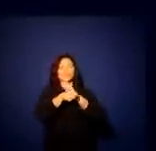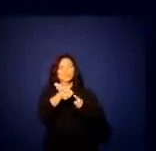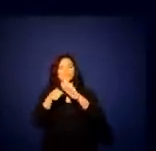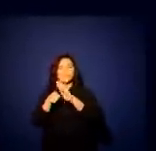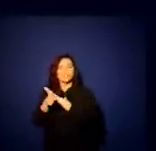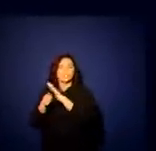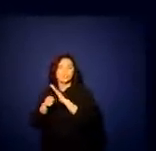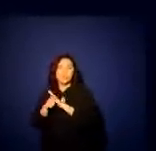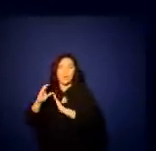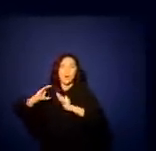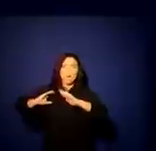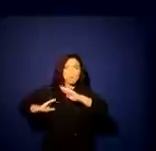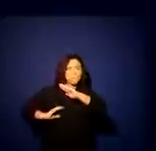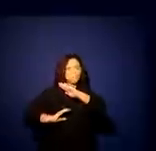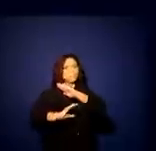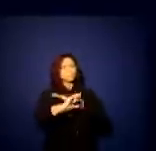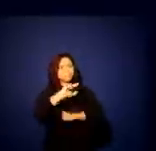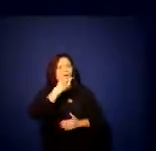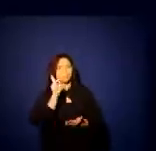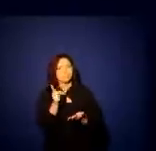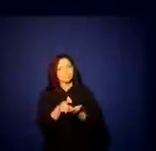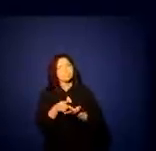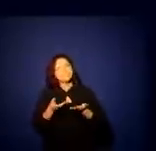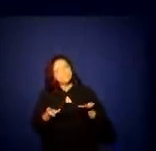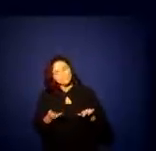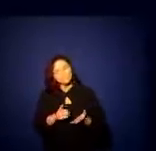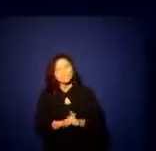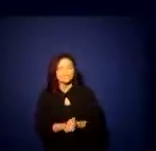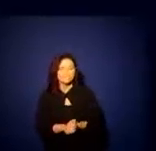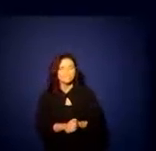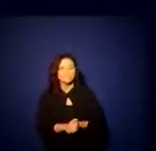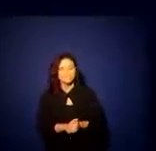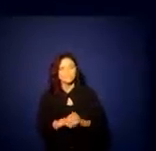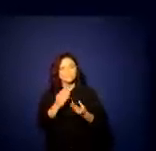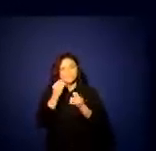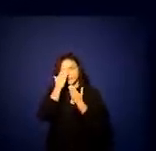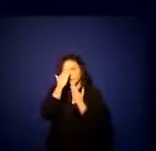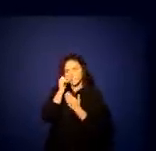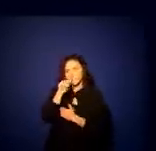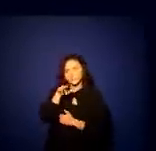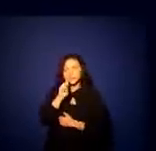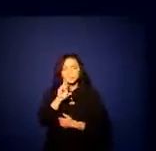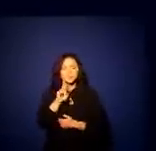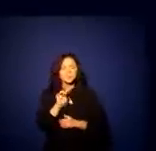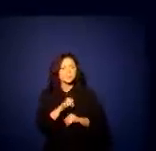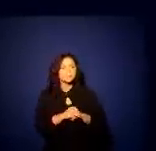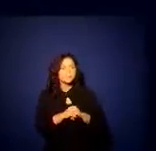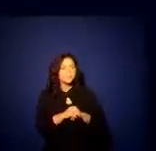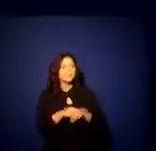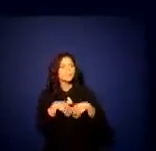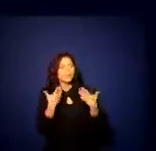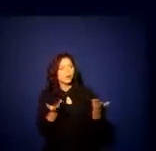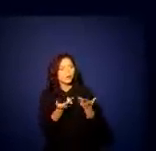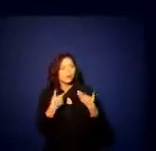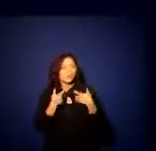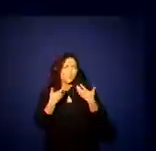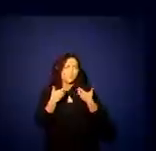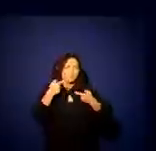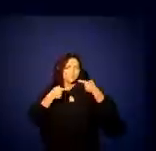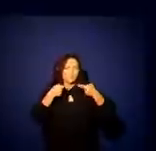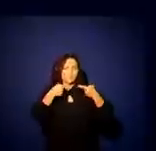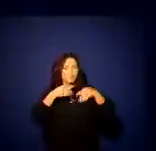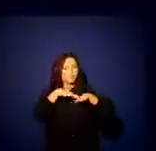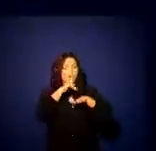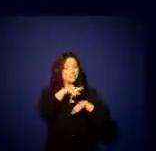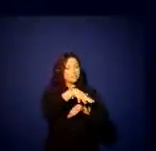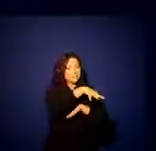alocações corretas vamos dizer assim é legal obrigado André Então eu vou começar a trazer um pouco mais a discussão para os setores acho